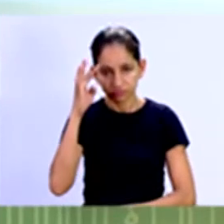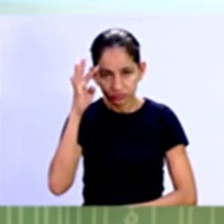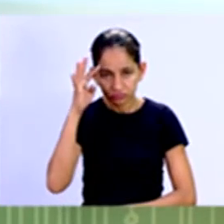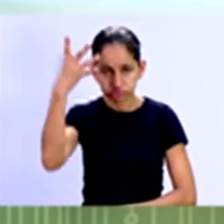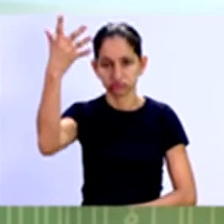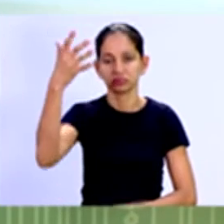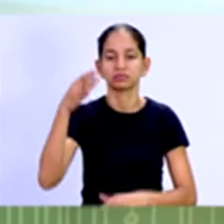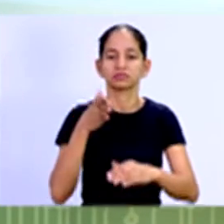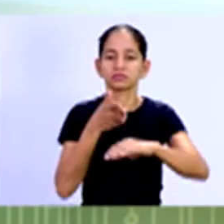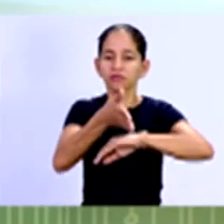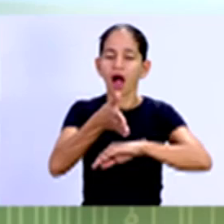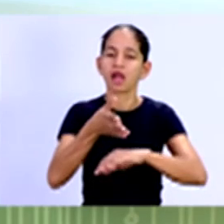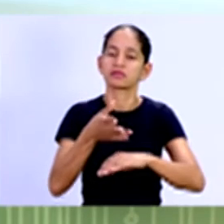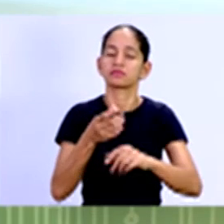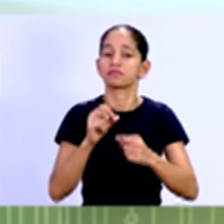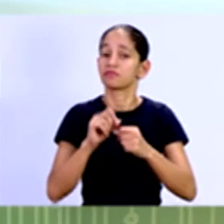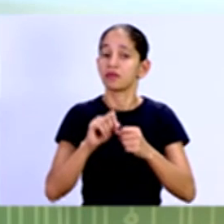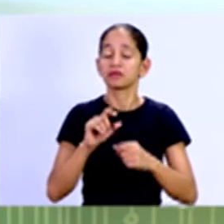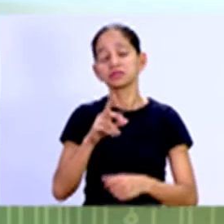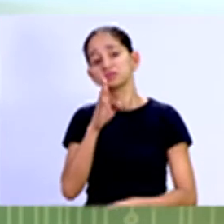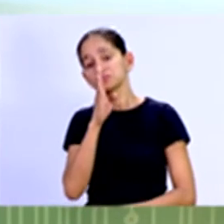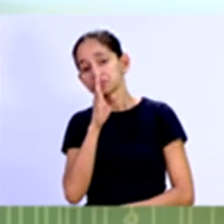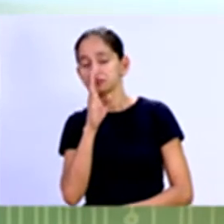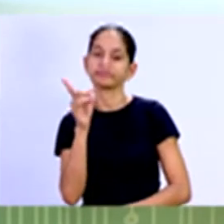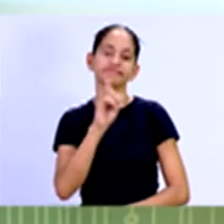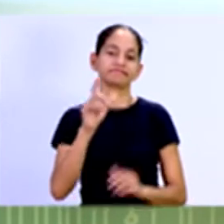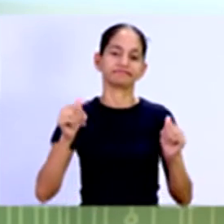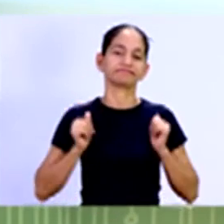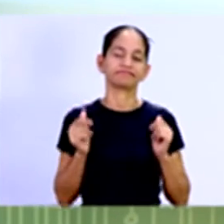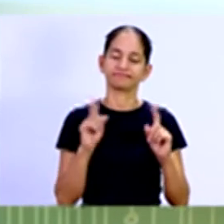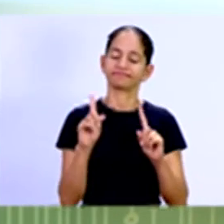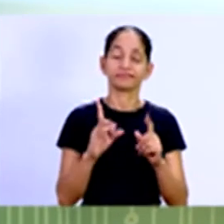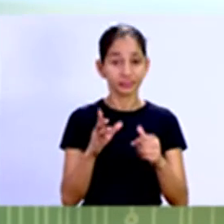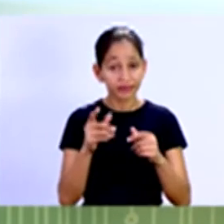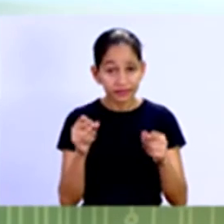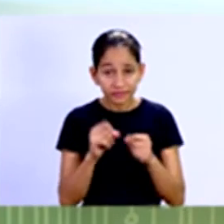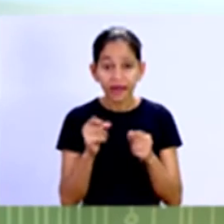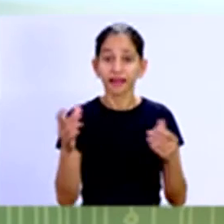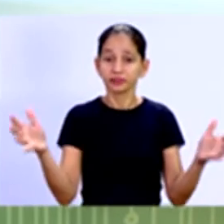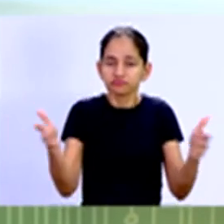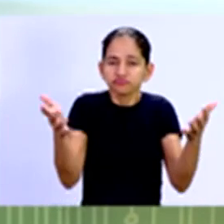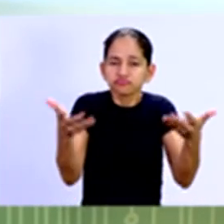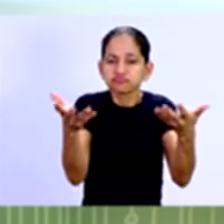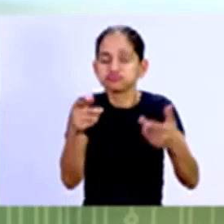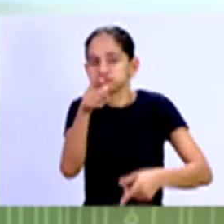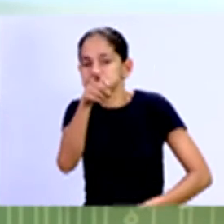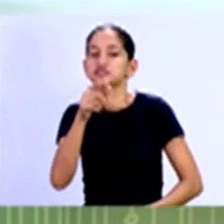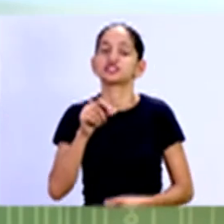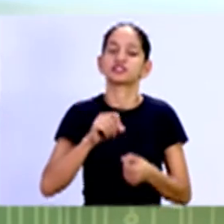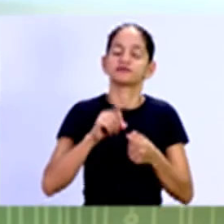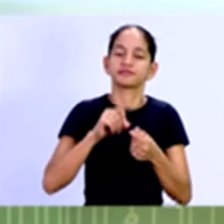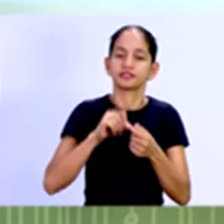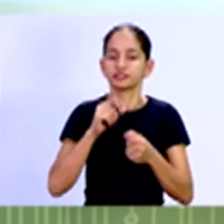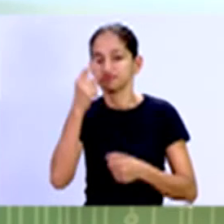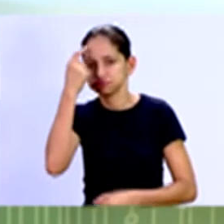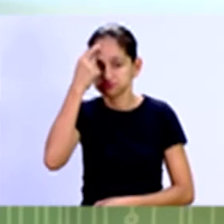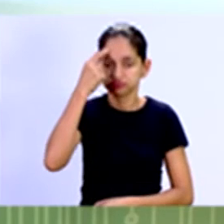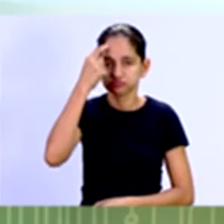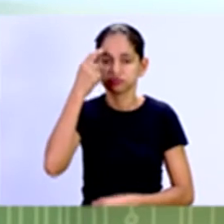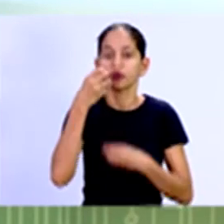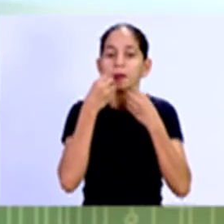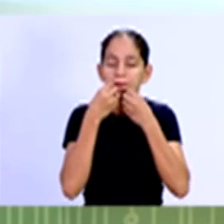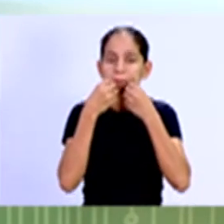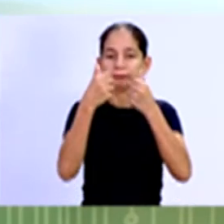né? Eu espero que a reação para essa nossa ação, né, de levar esse conhecimento para vocês, seja